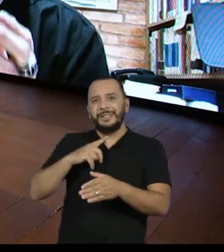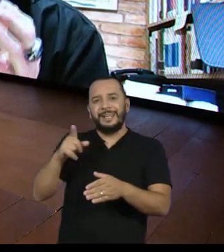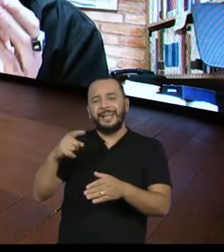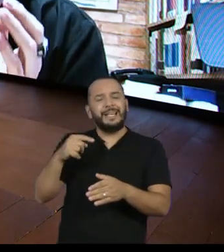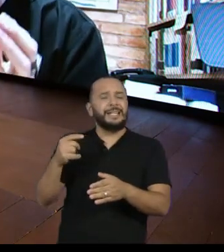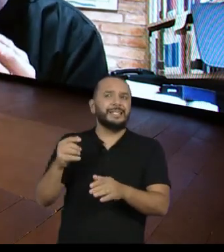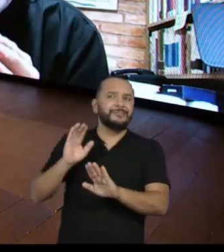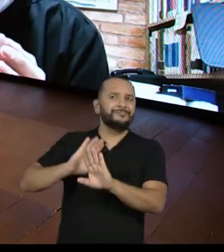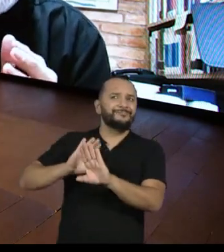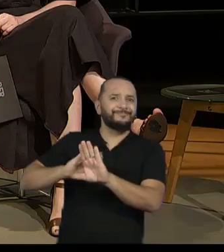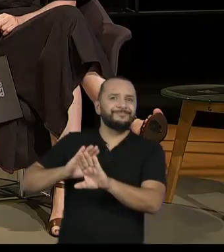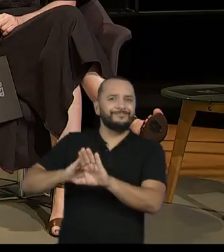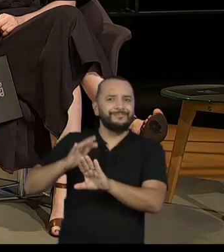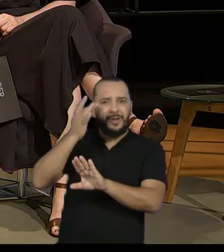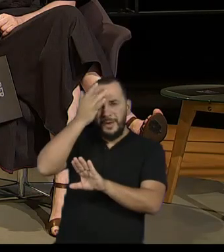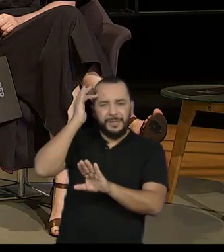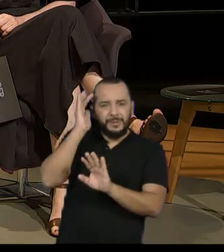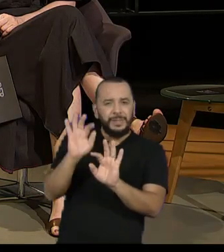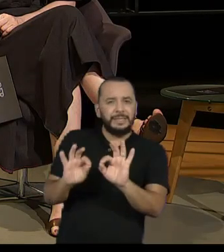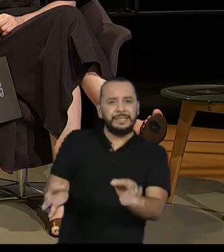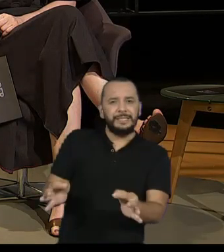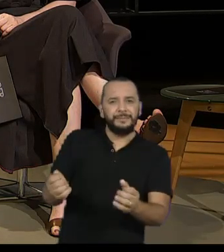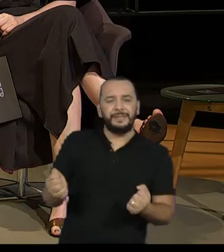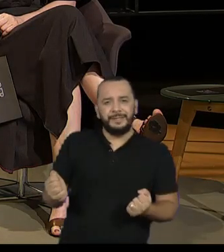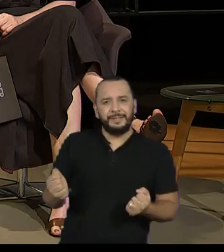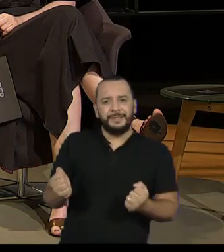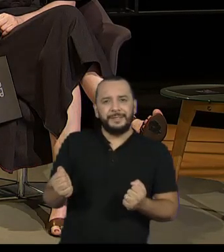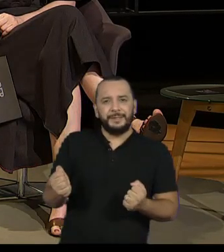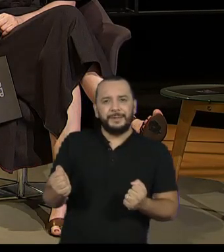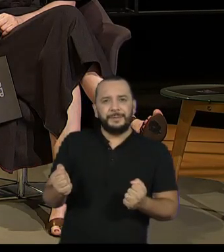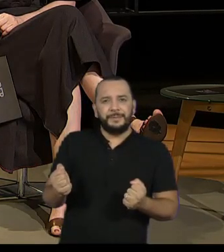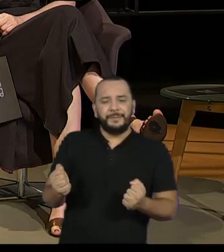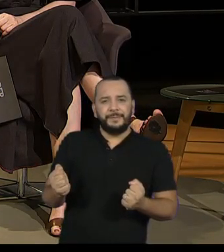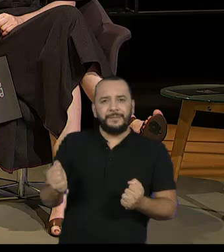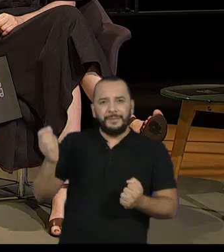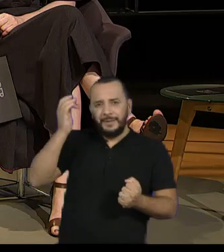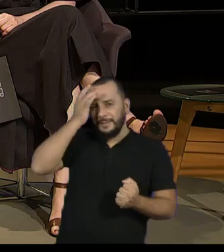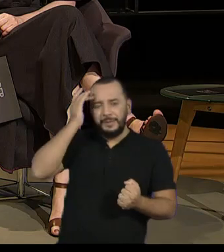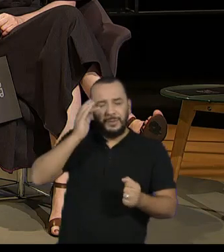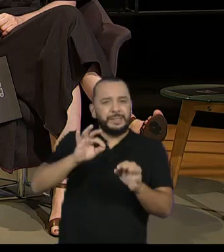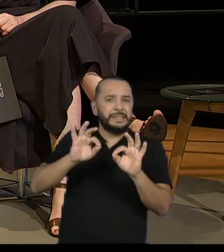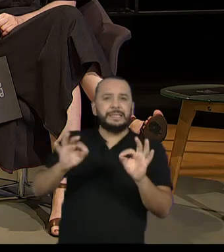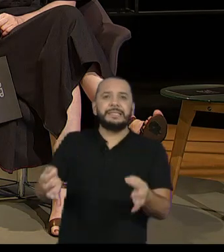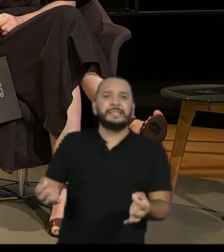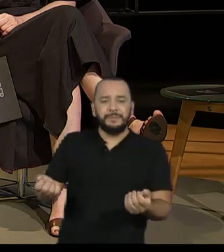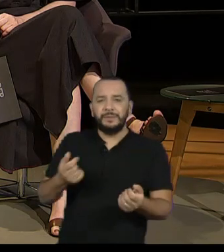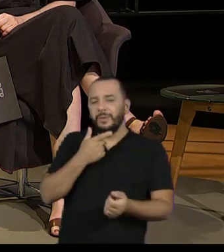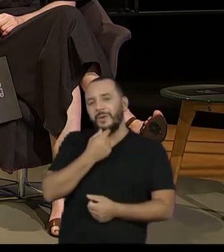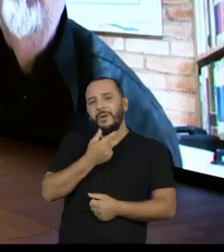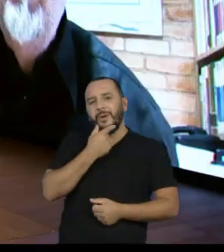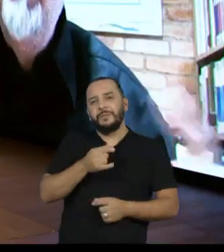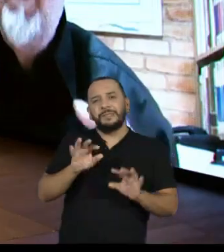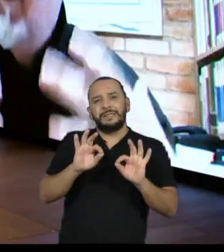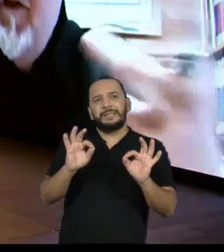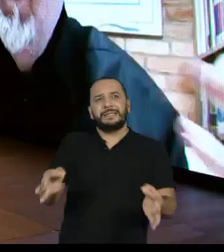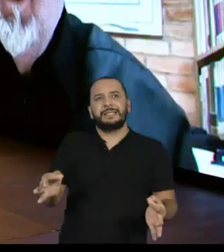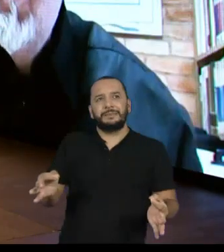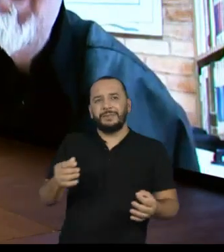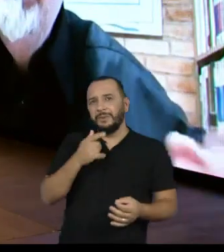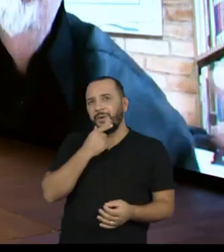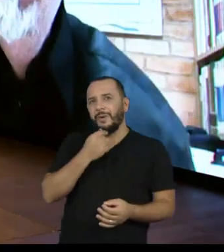é difícil você... Eu falava assim, caramba, como é que eu vou fazer o público passar além da beleza, né? Então eu falo, o